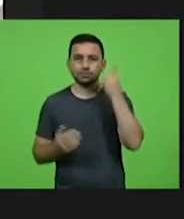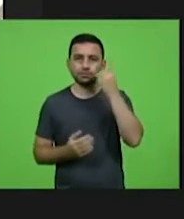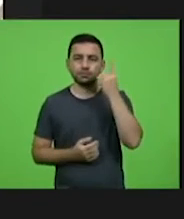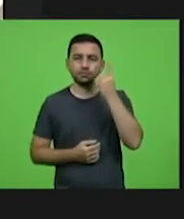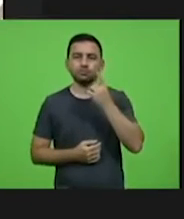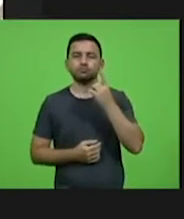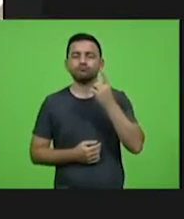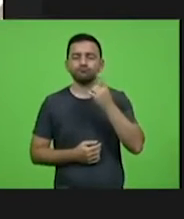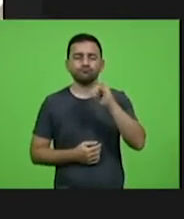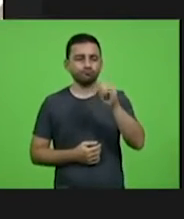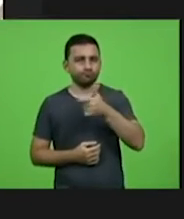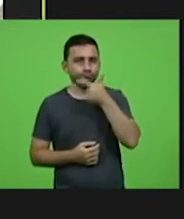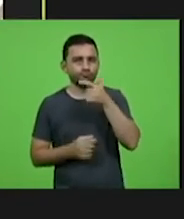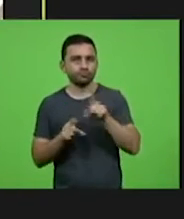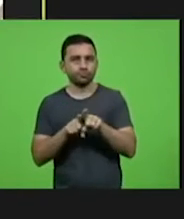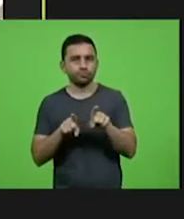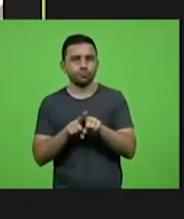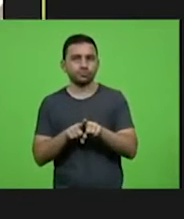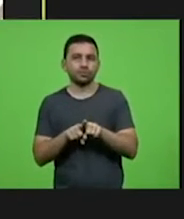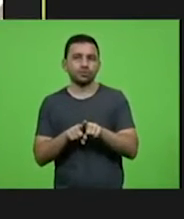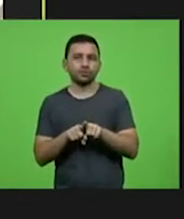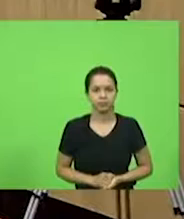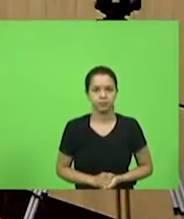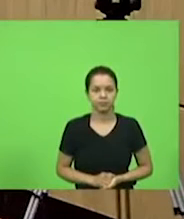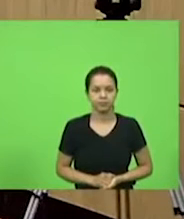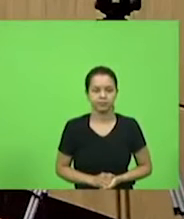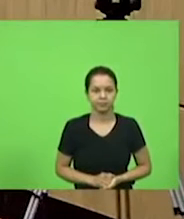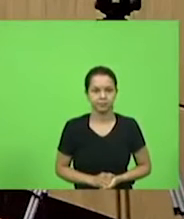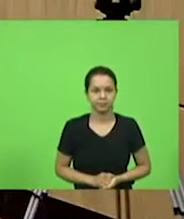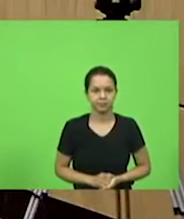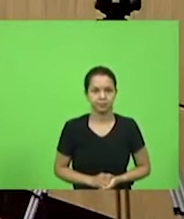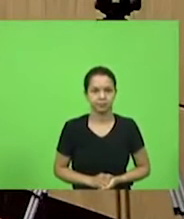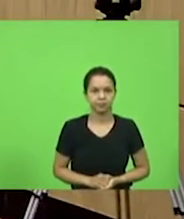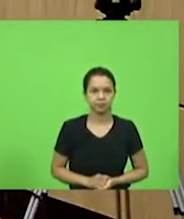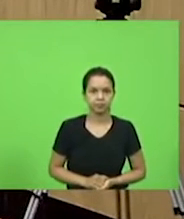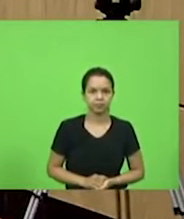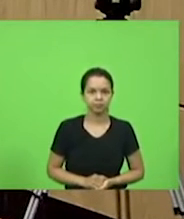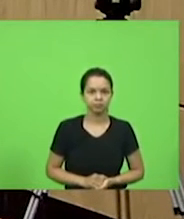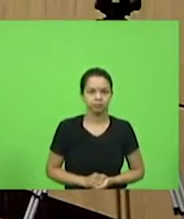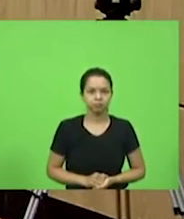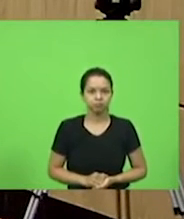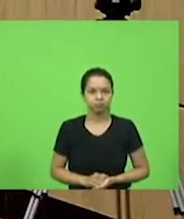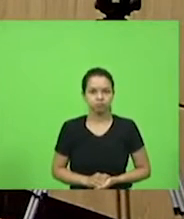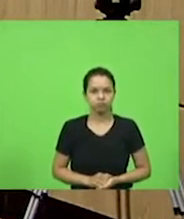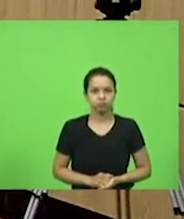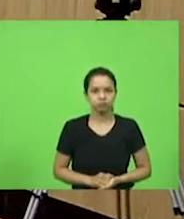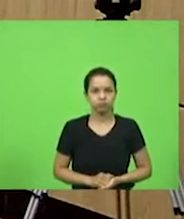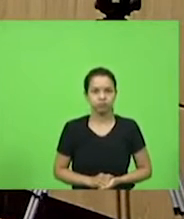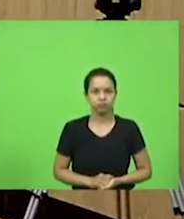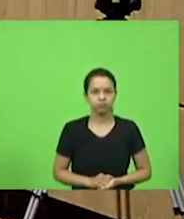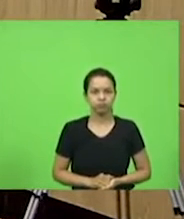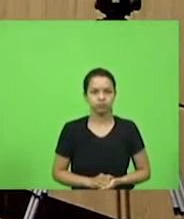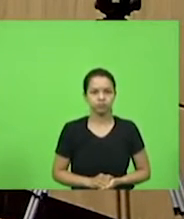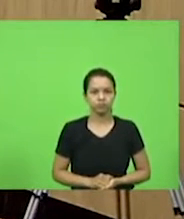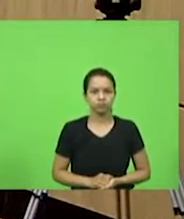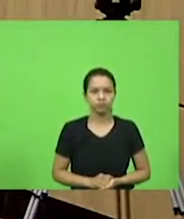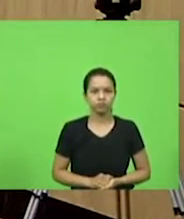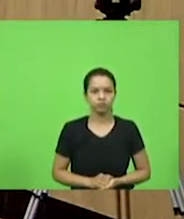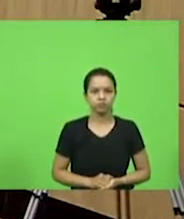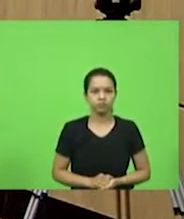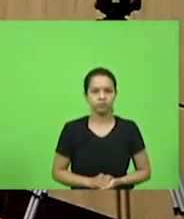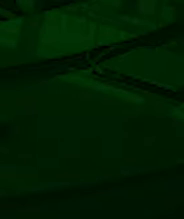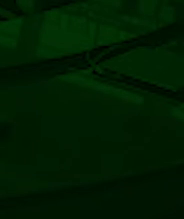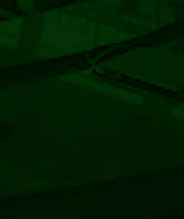e que buscam soluções para amenizar as consequências da pandemia a primeira delas autoriza o governo a conceder auxílio